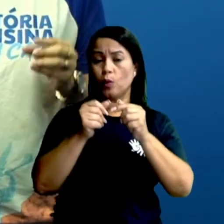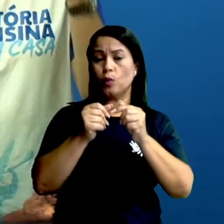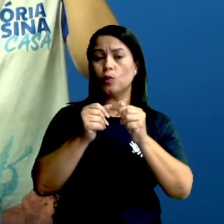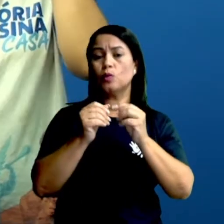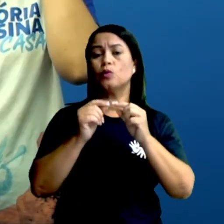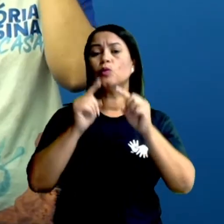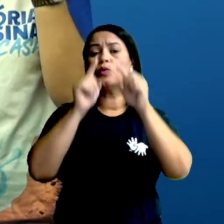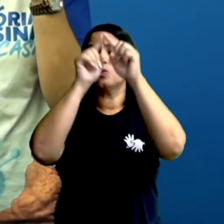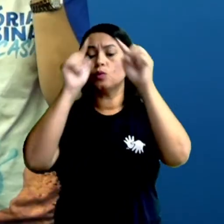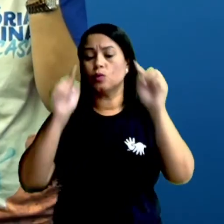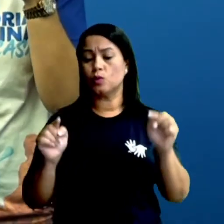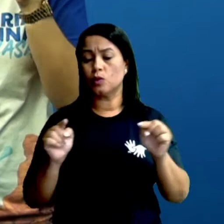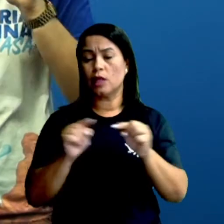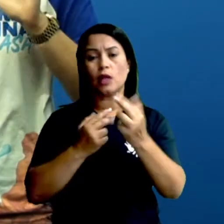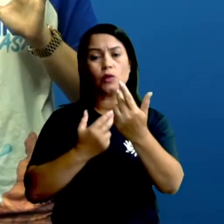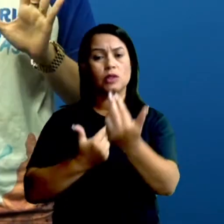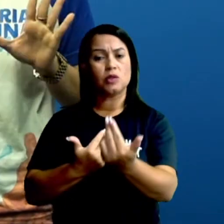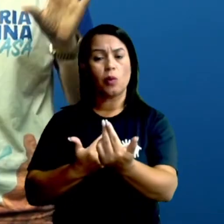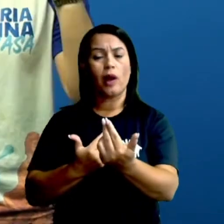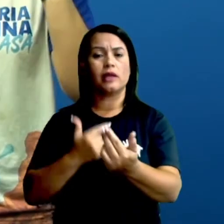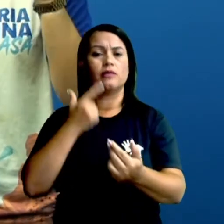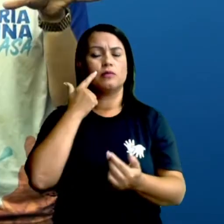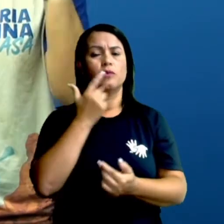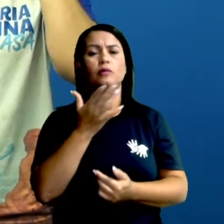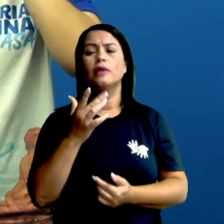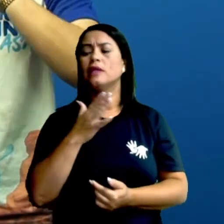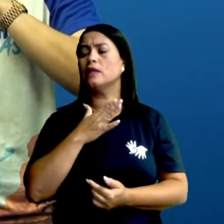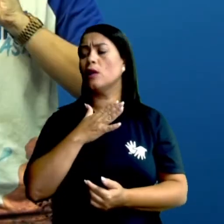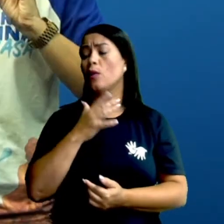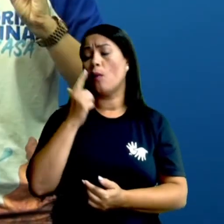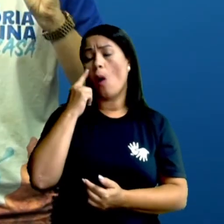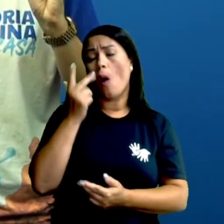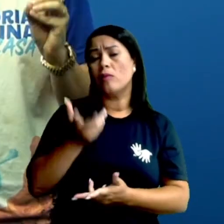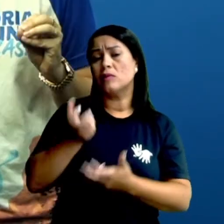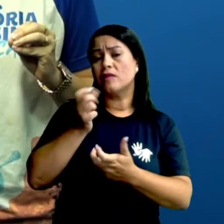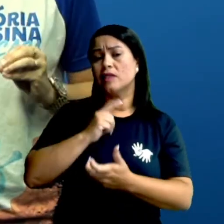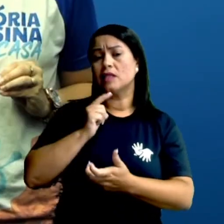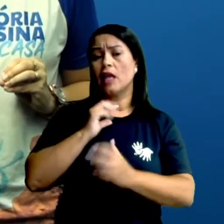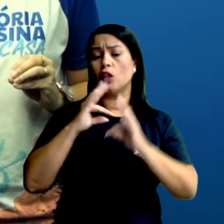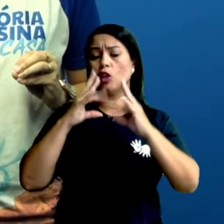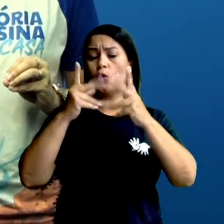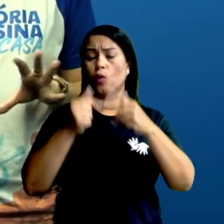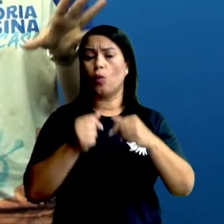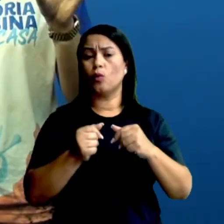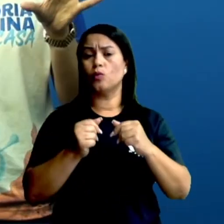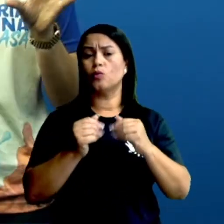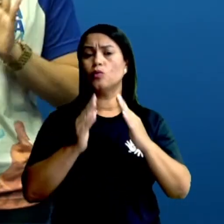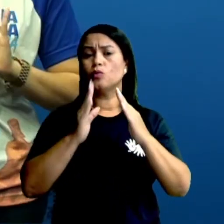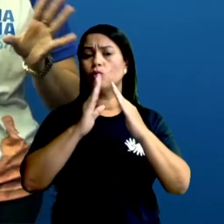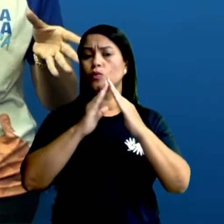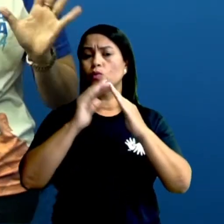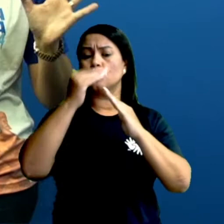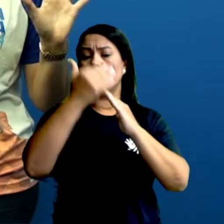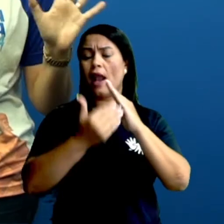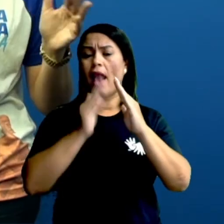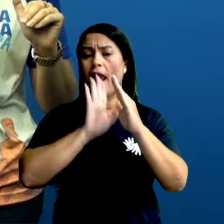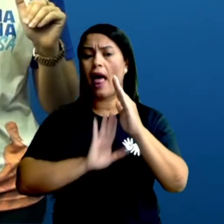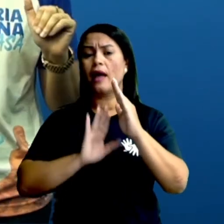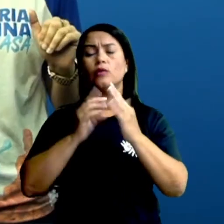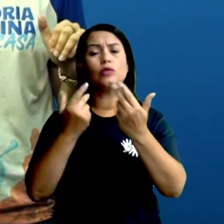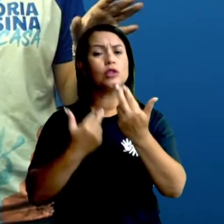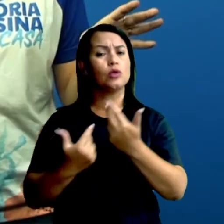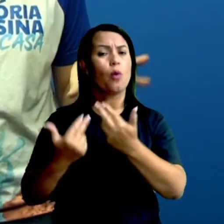iguais, não é isso? Estão lembrados que a gente estudou aqui? Então, vamos dizer que esse meu triângulo tem todos os lados iguais, tá? Então, aqui eu vou colocar um